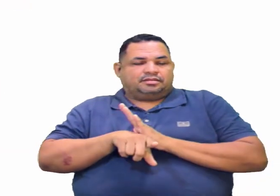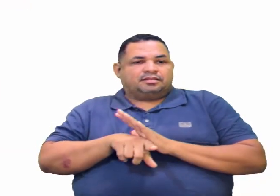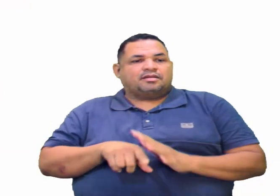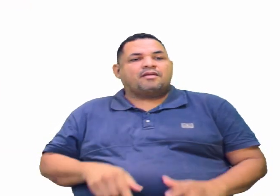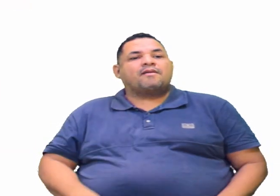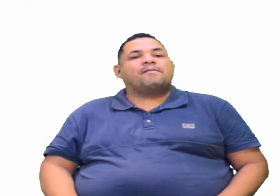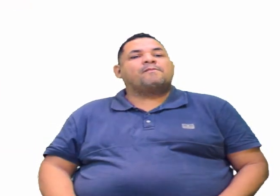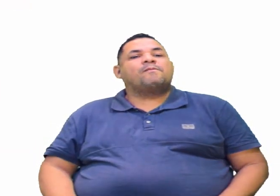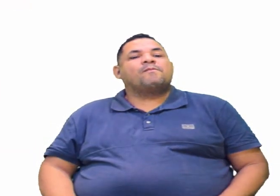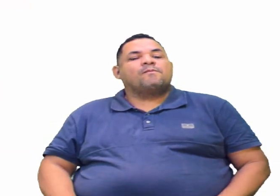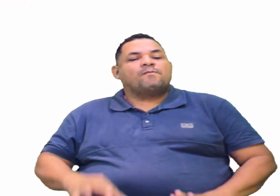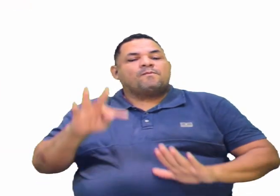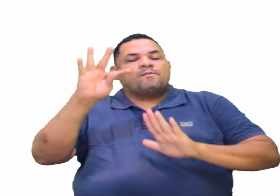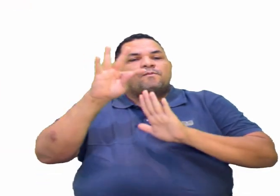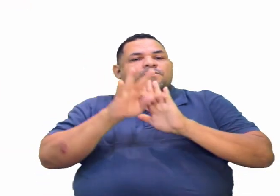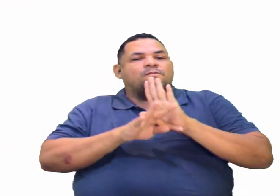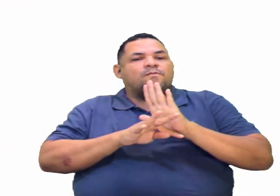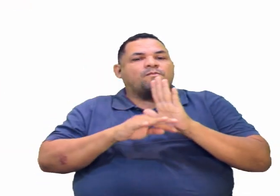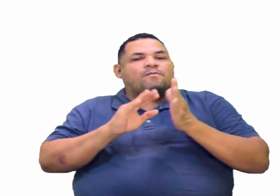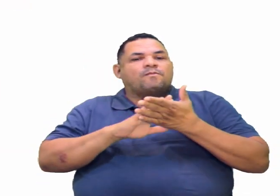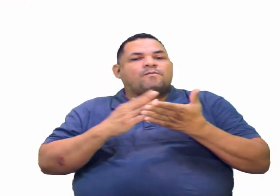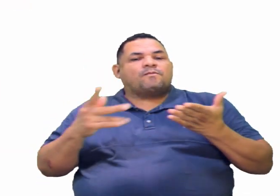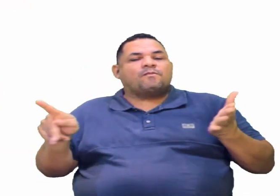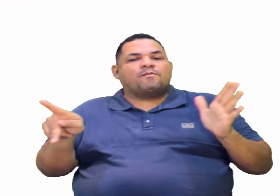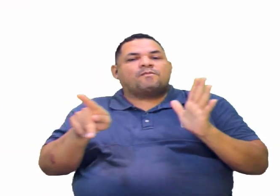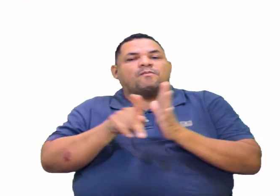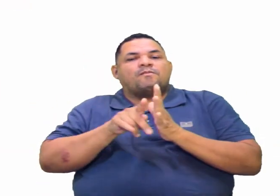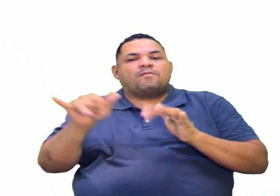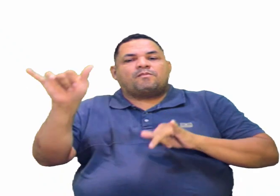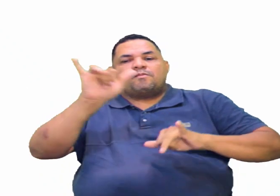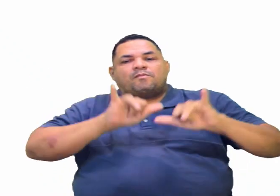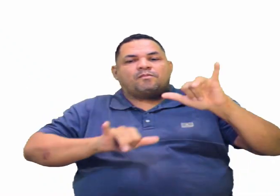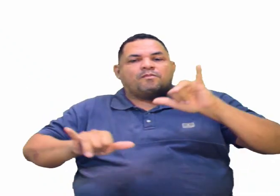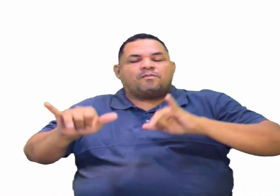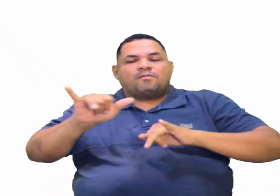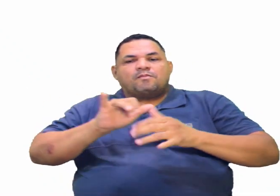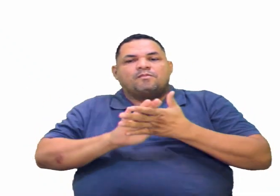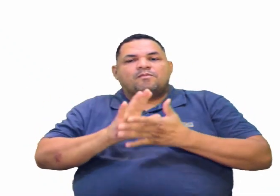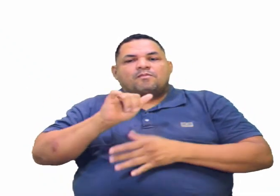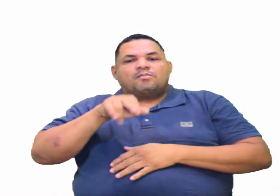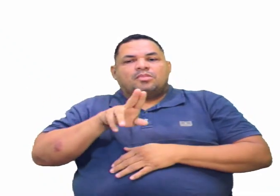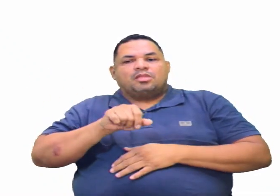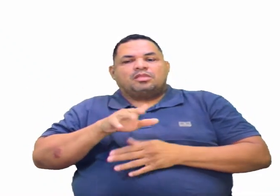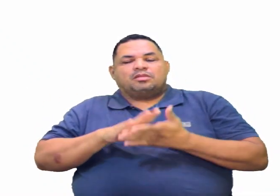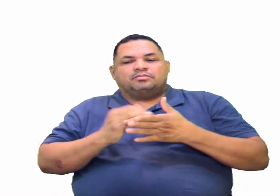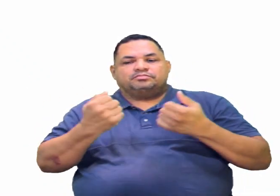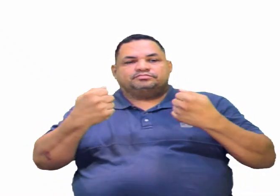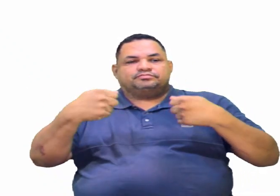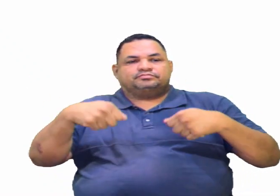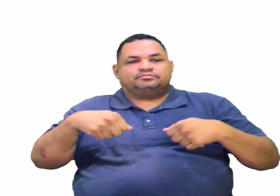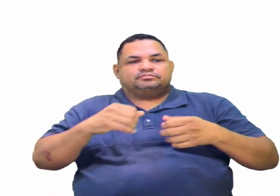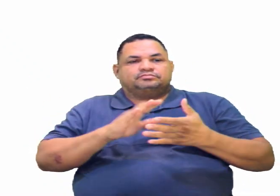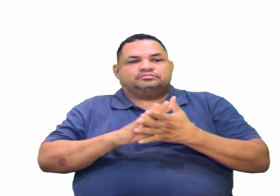De acordo com o texto, que propriedade química das